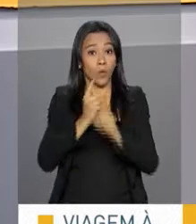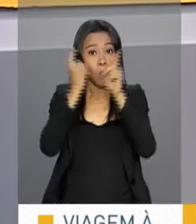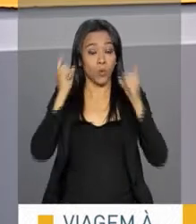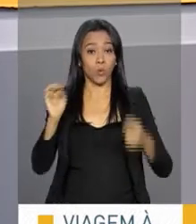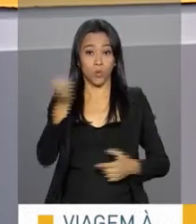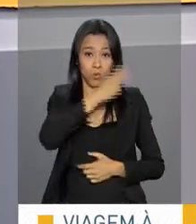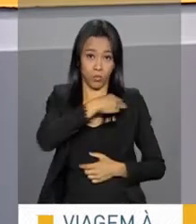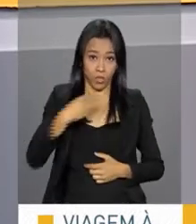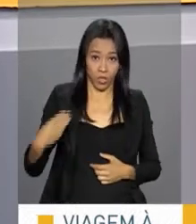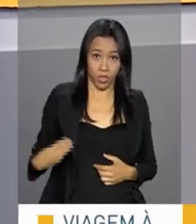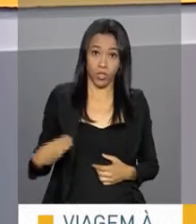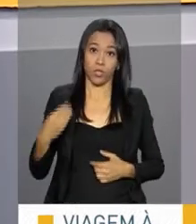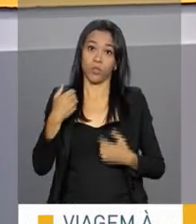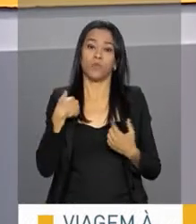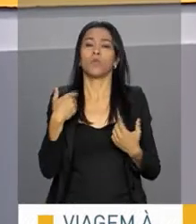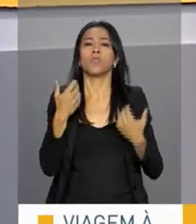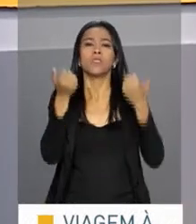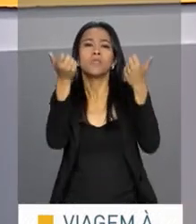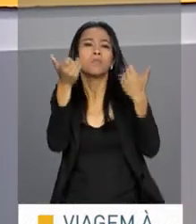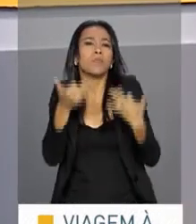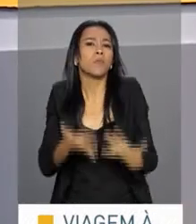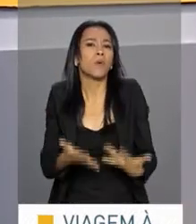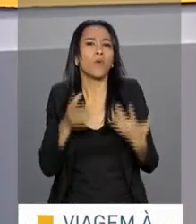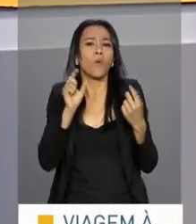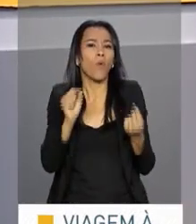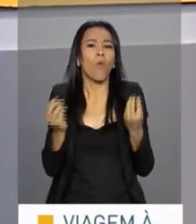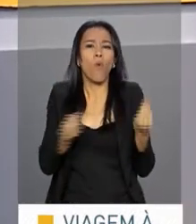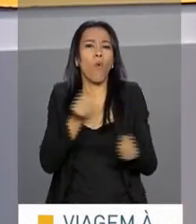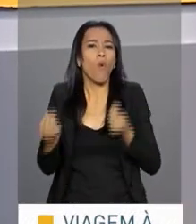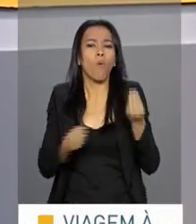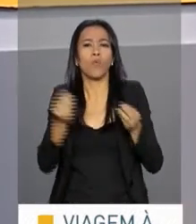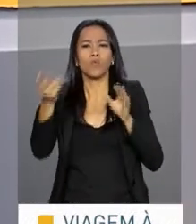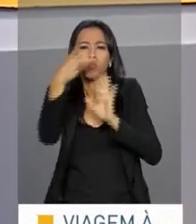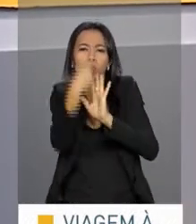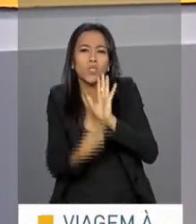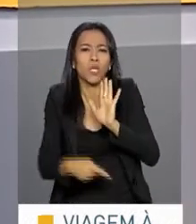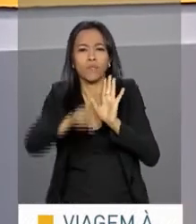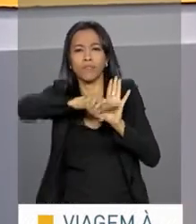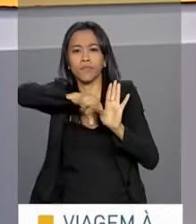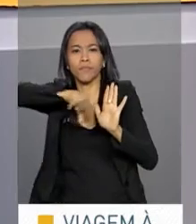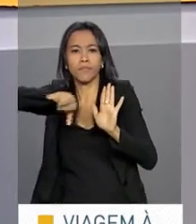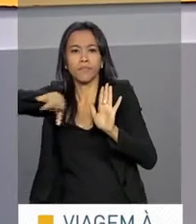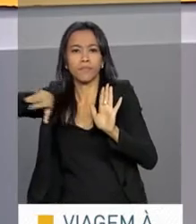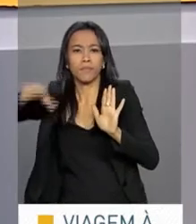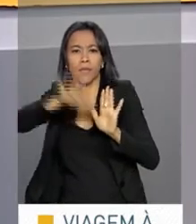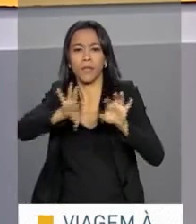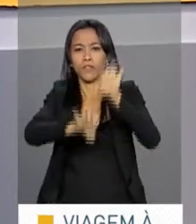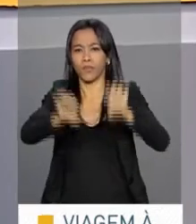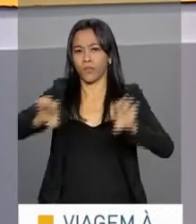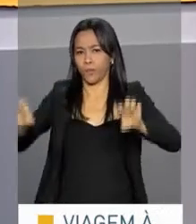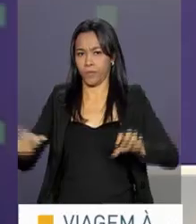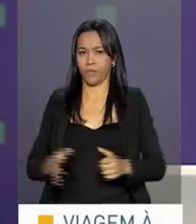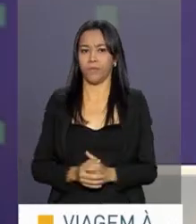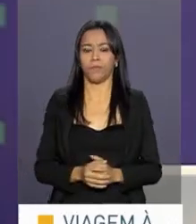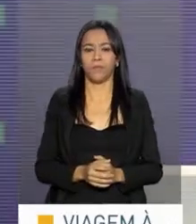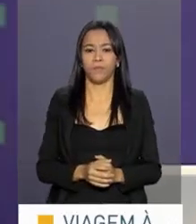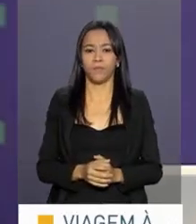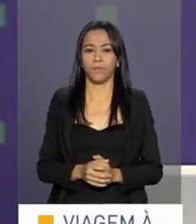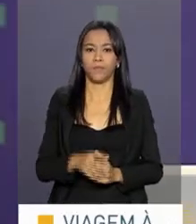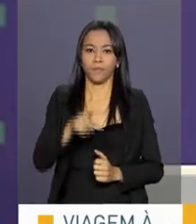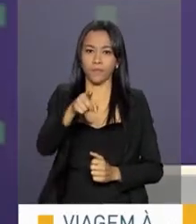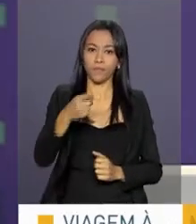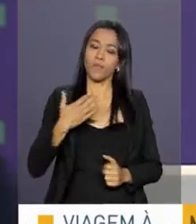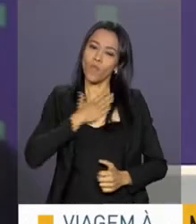Transportes, Maurício Quintela, falou sobre os projetos de concessões à iniciativa privada na área de infraestrutura. Gostaria de